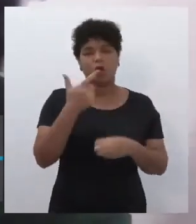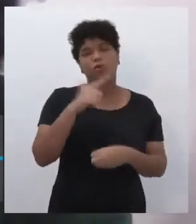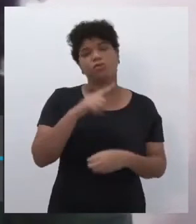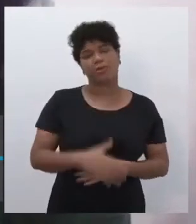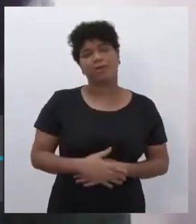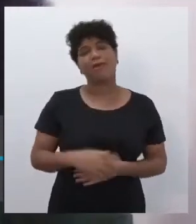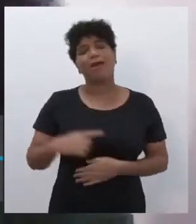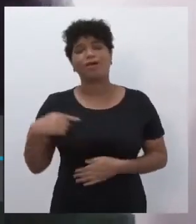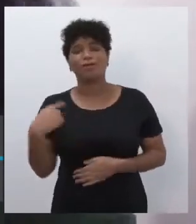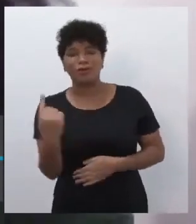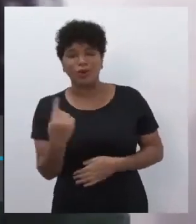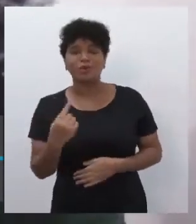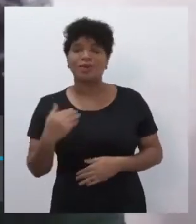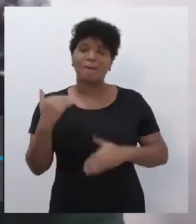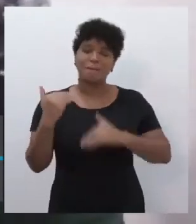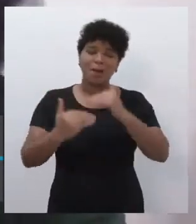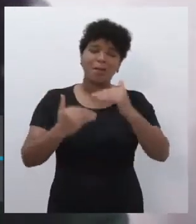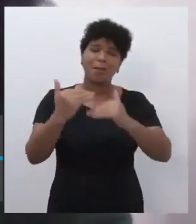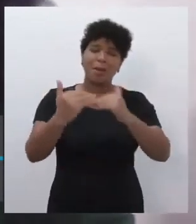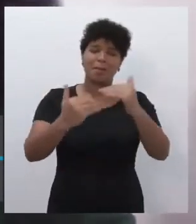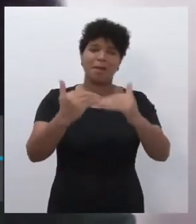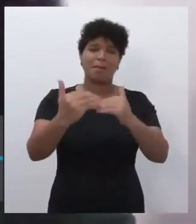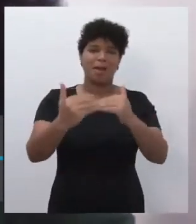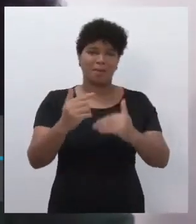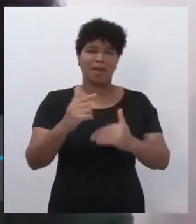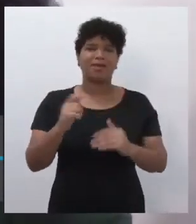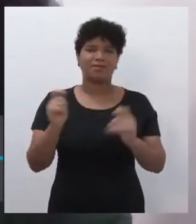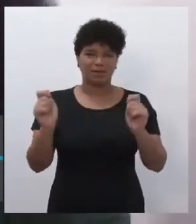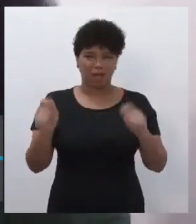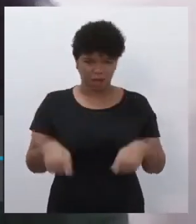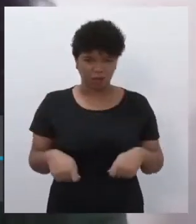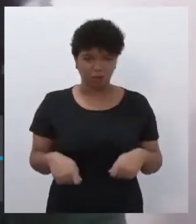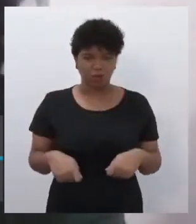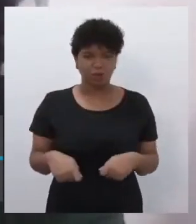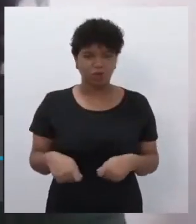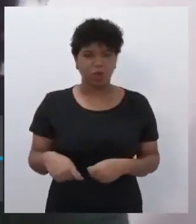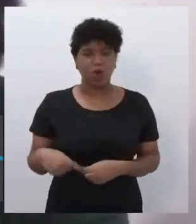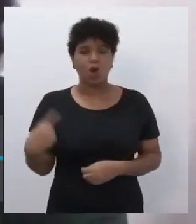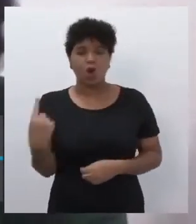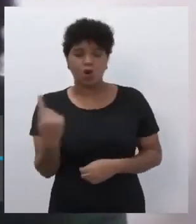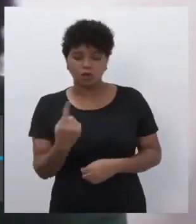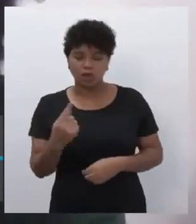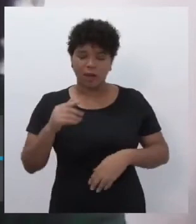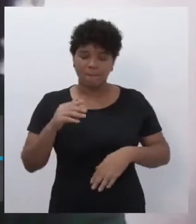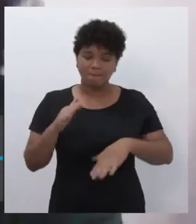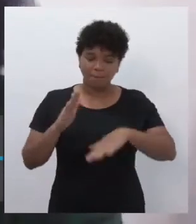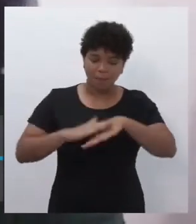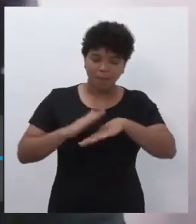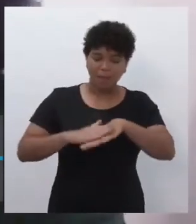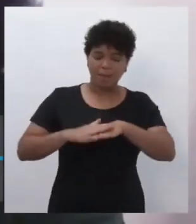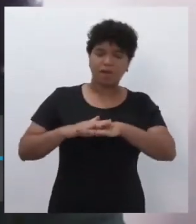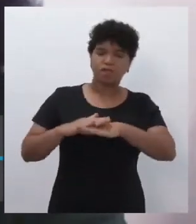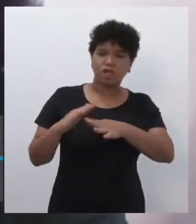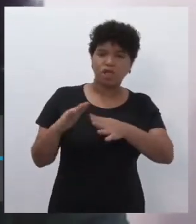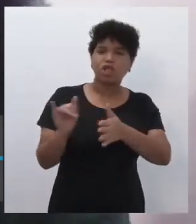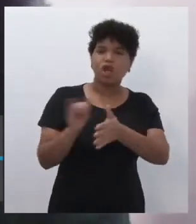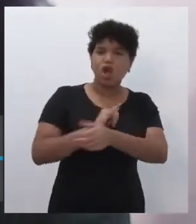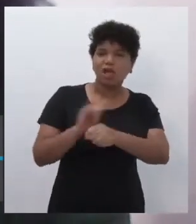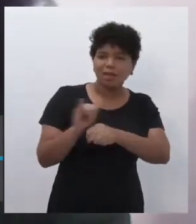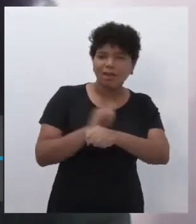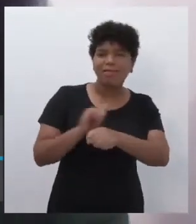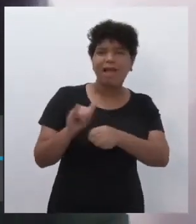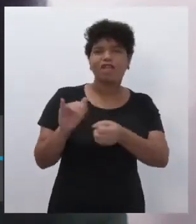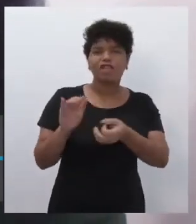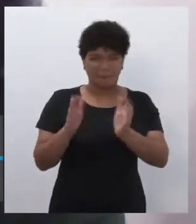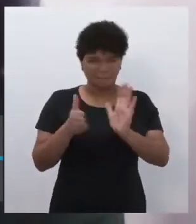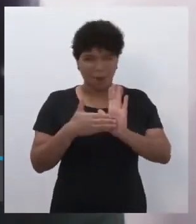vai caminhando aí para falar um pouquinho mais sobre propostas de aprendizagem, sobre o